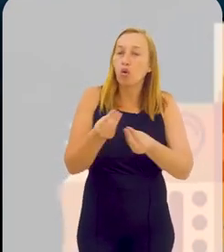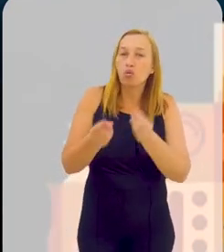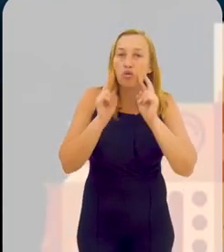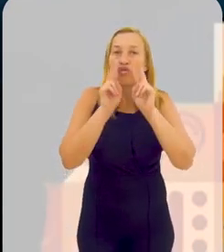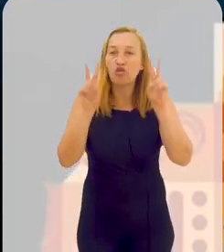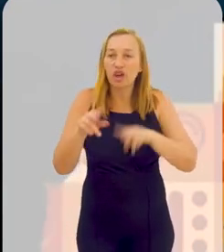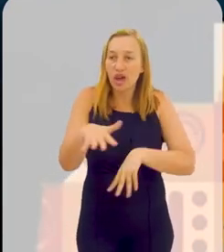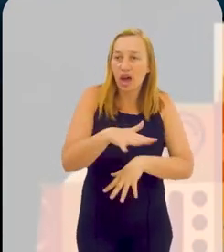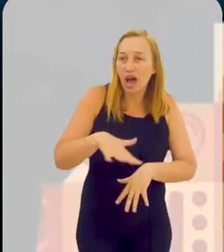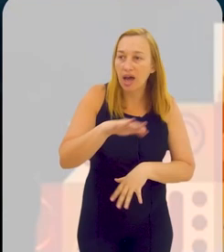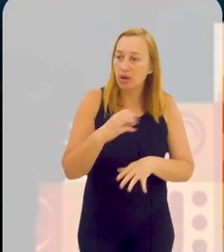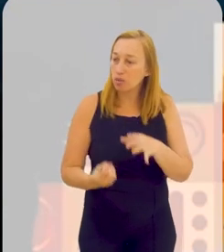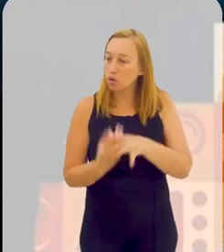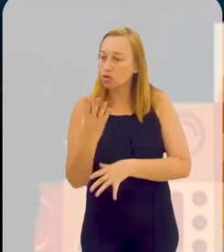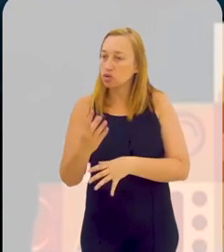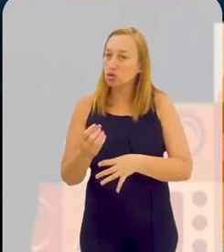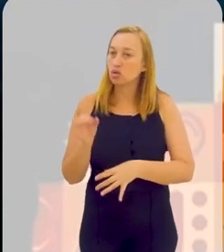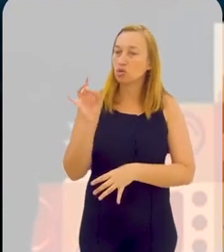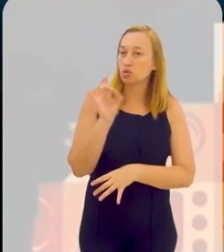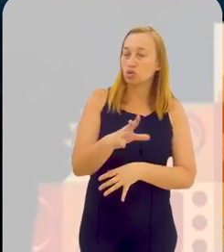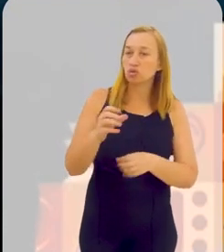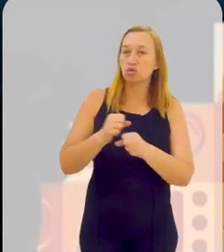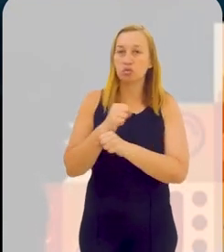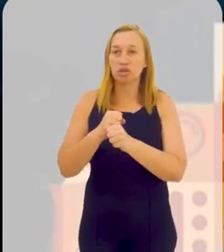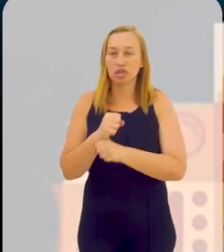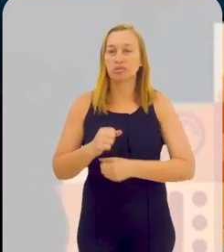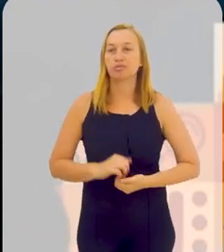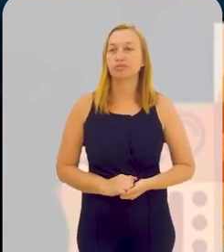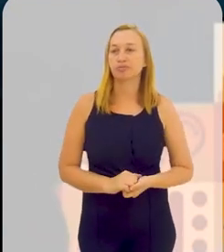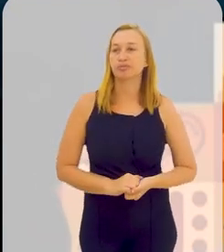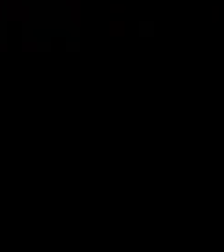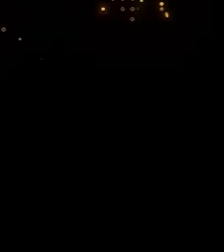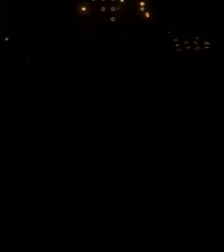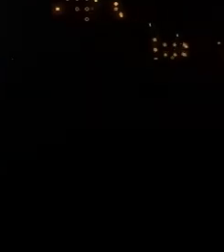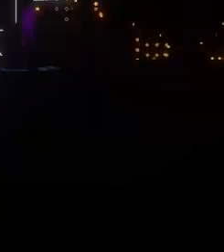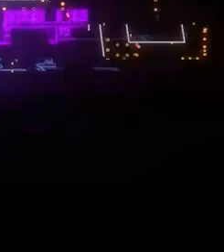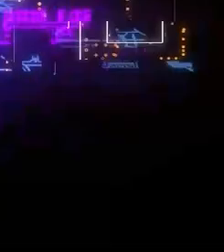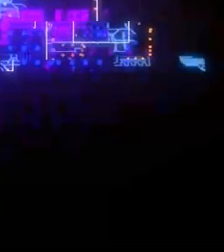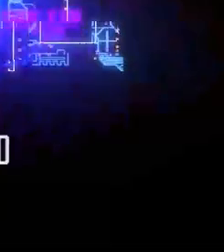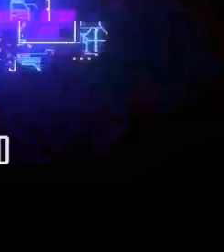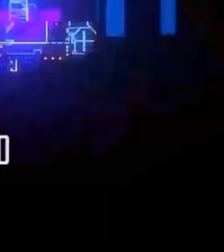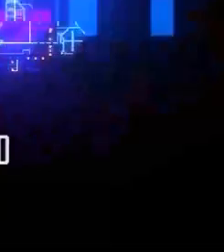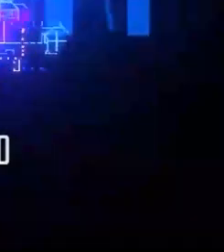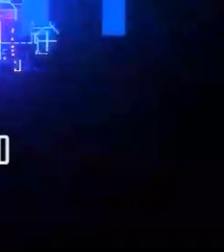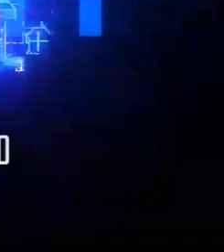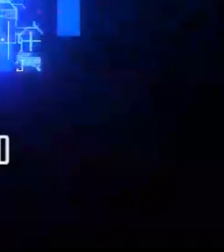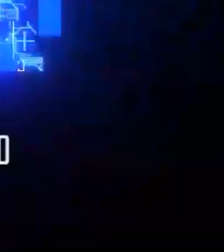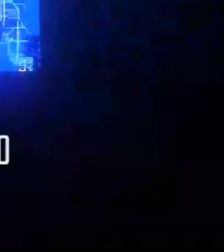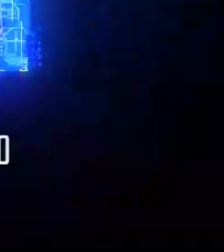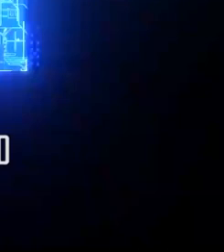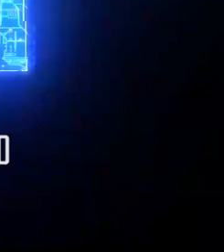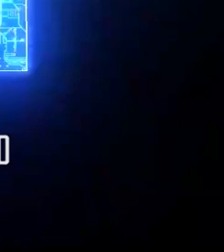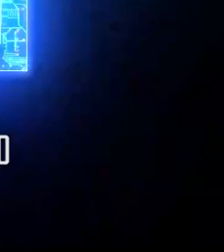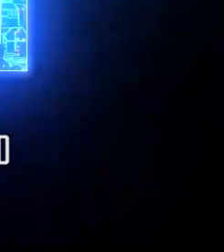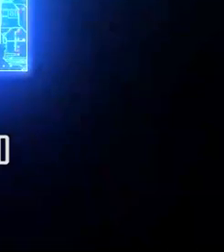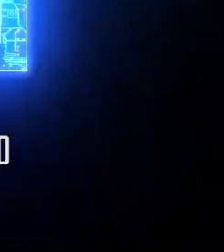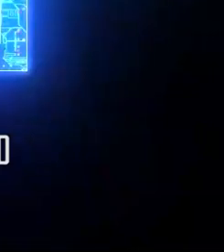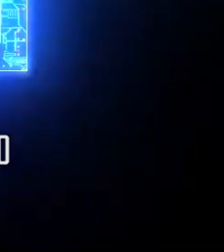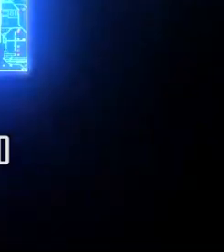como é que a gente vê o setor progredindo nos próximos anos, né?